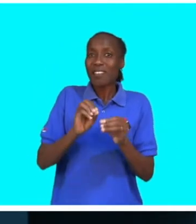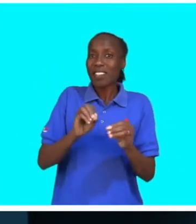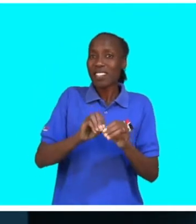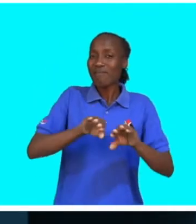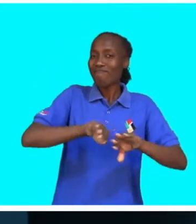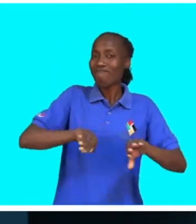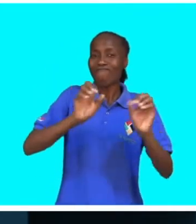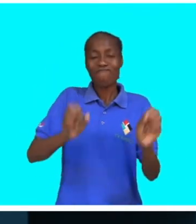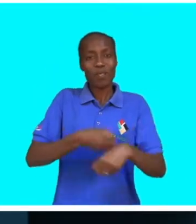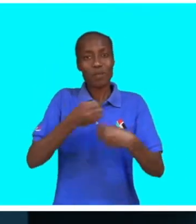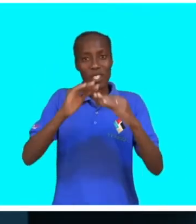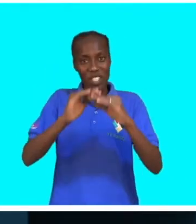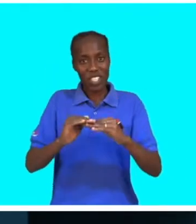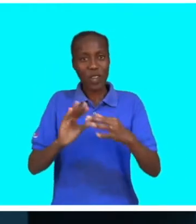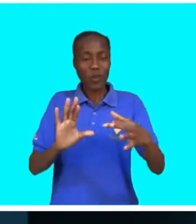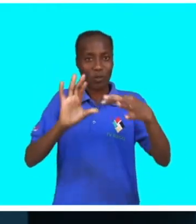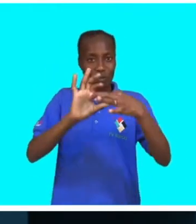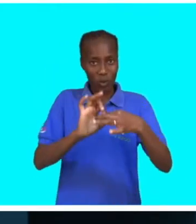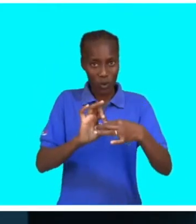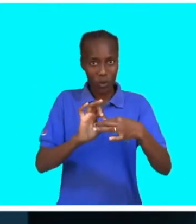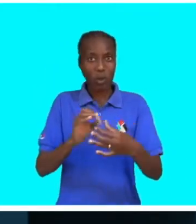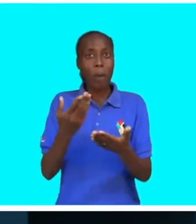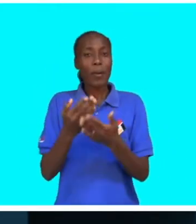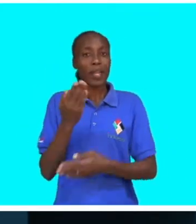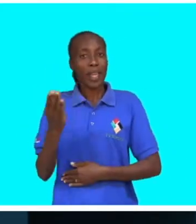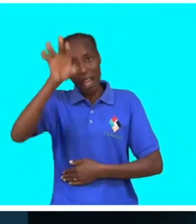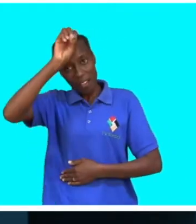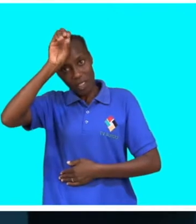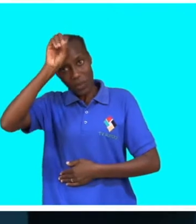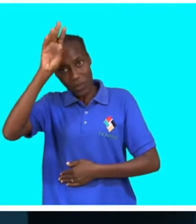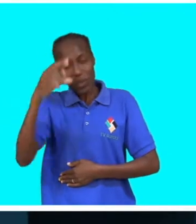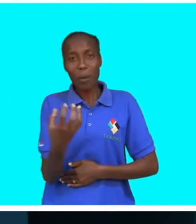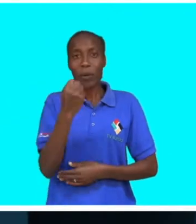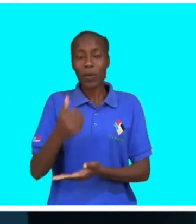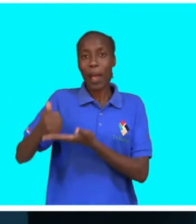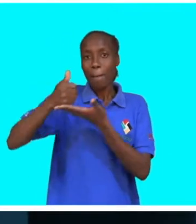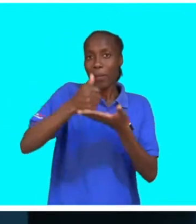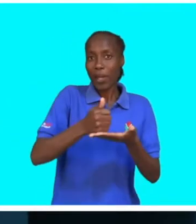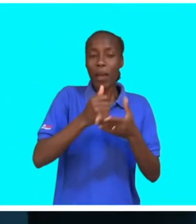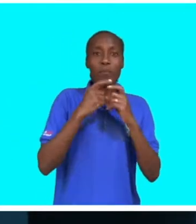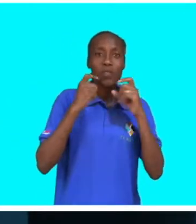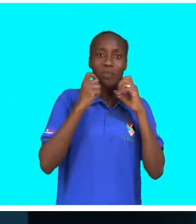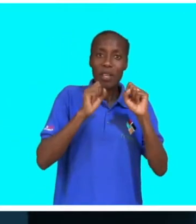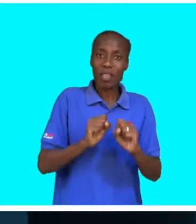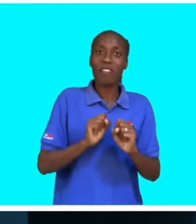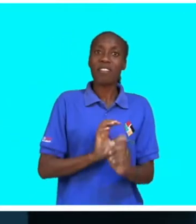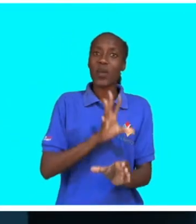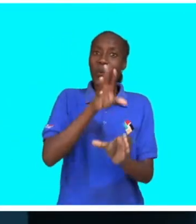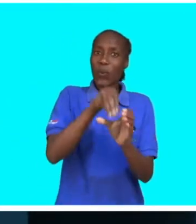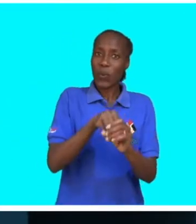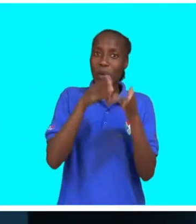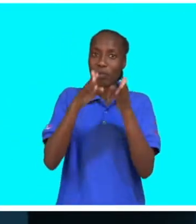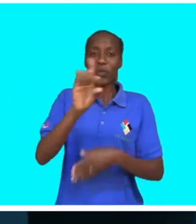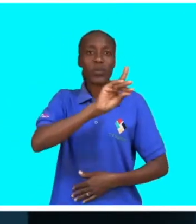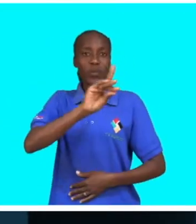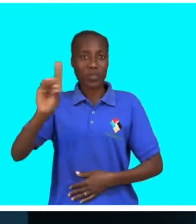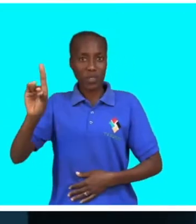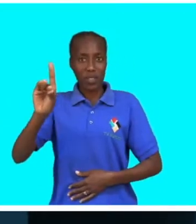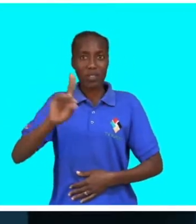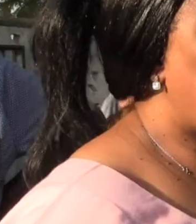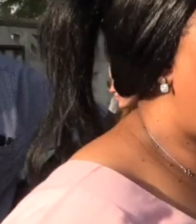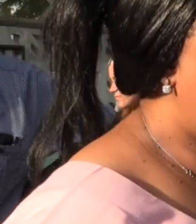lado nos nossos acordos, para que a África do Sul, ao apoiar Moçambique, também apoie as pessoas com deficiência.